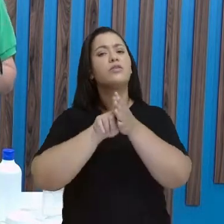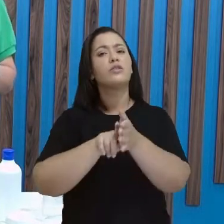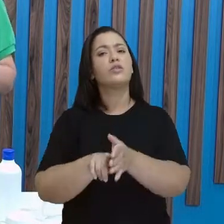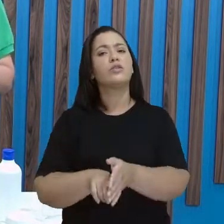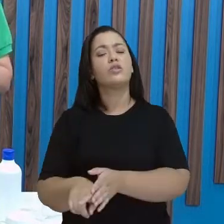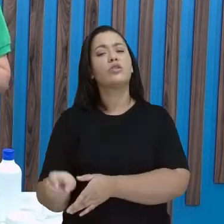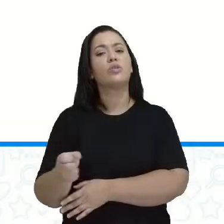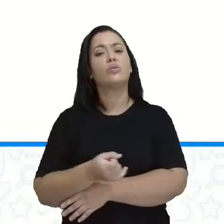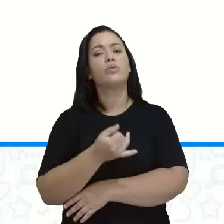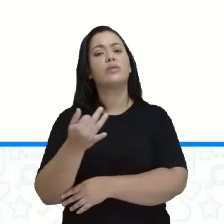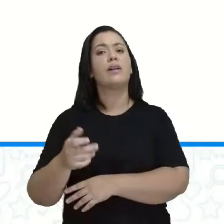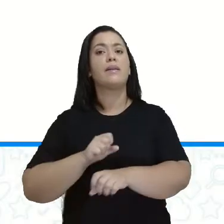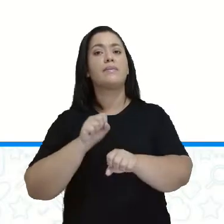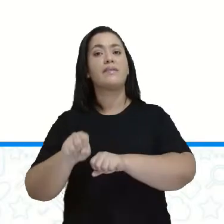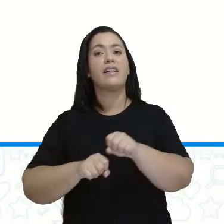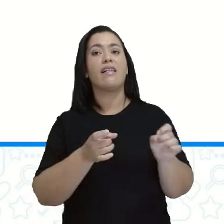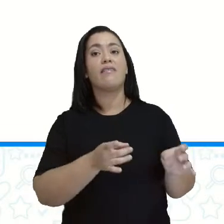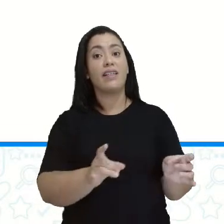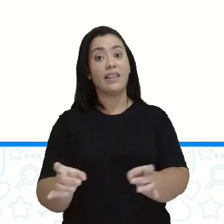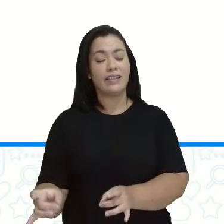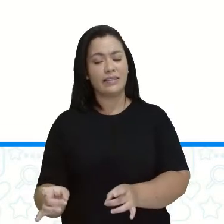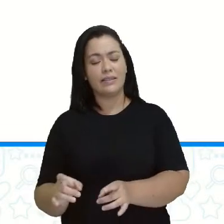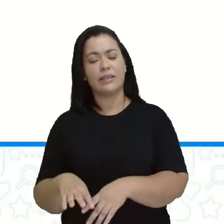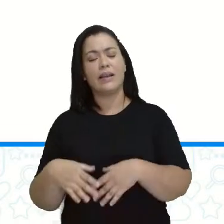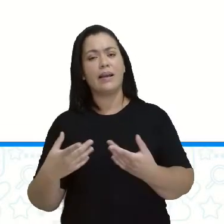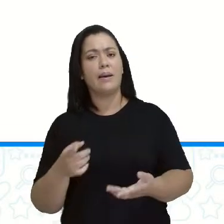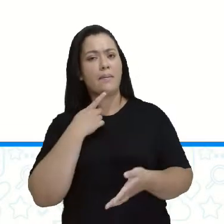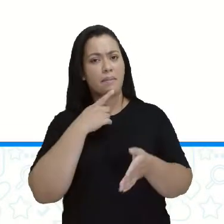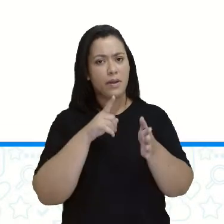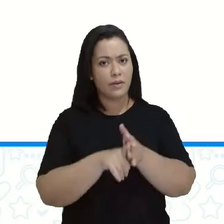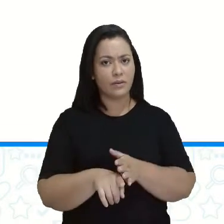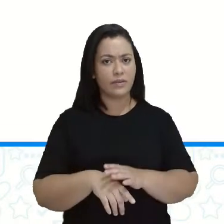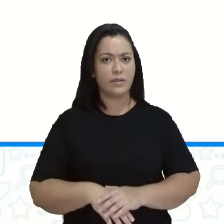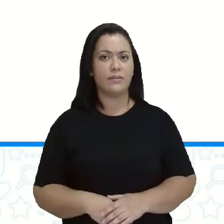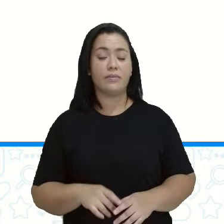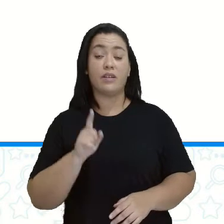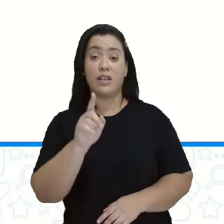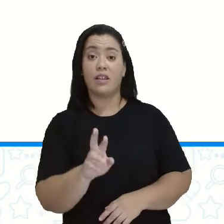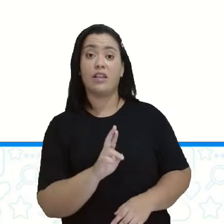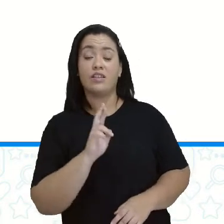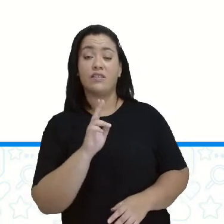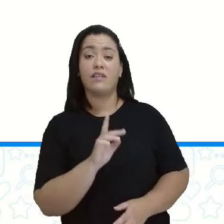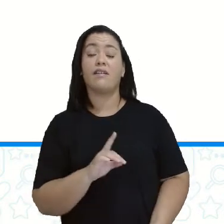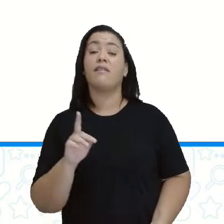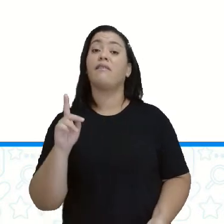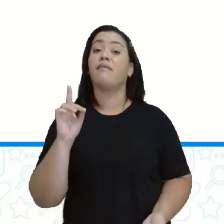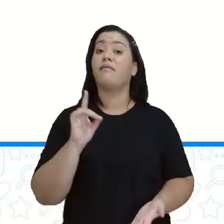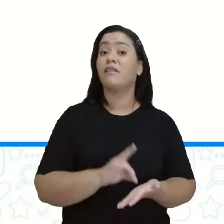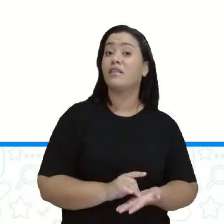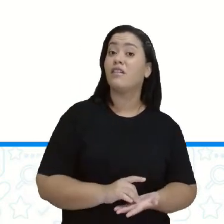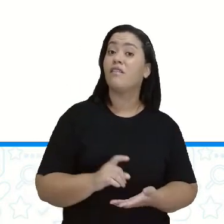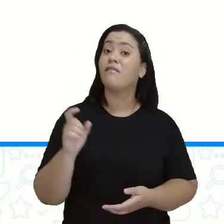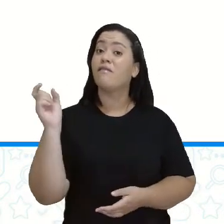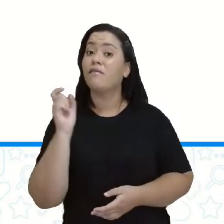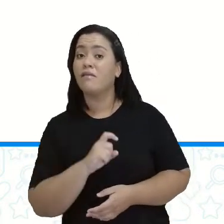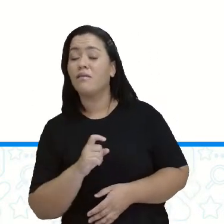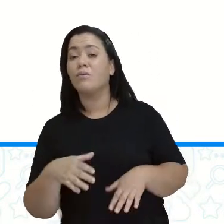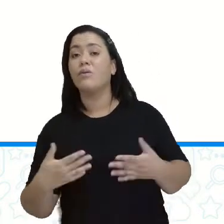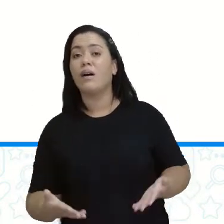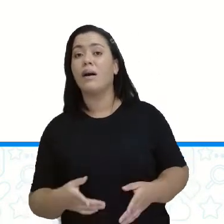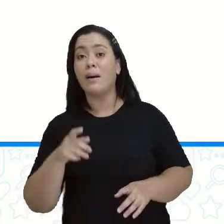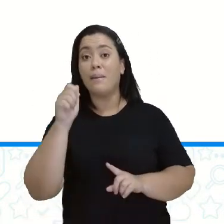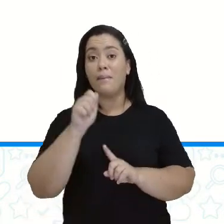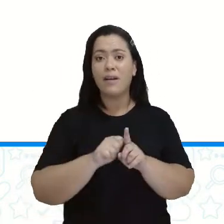de bicicletas vendidas. E a seguinte pergunta: responda verdadeiro ou falso. O mês